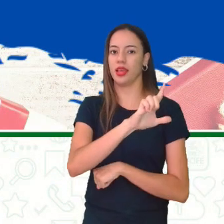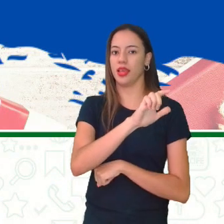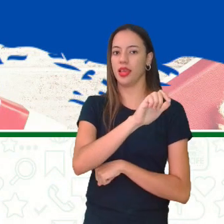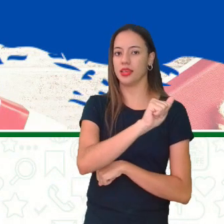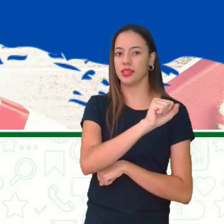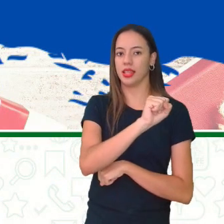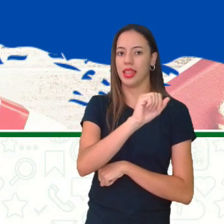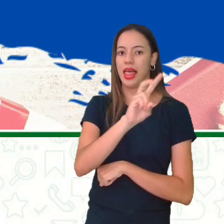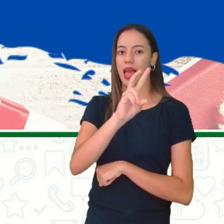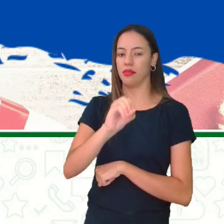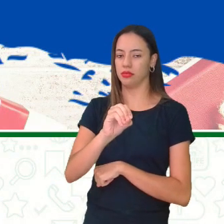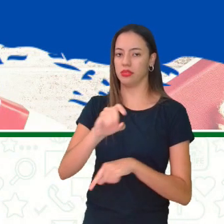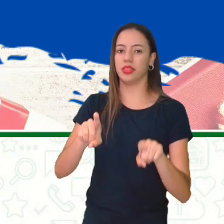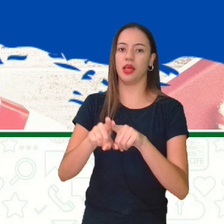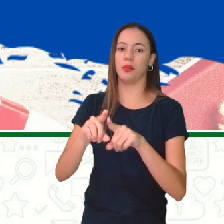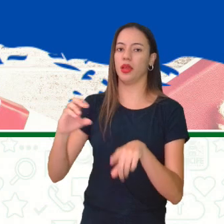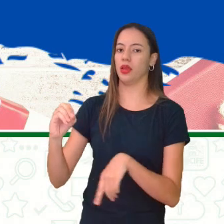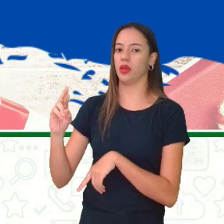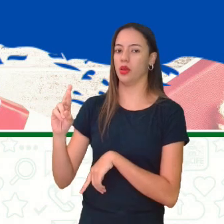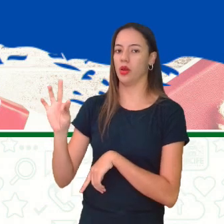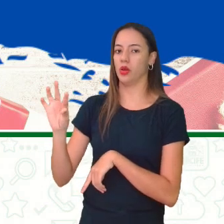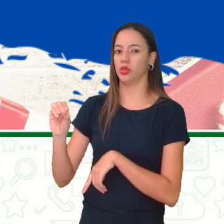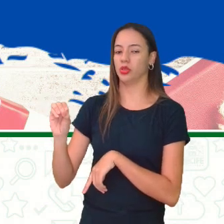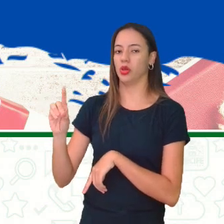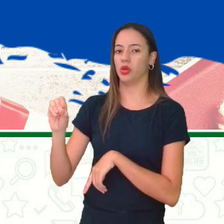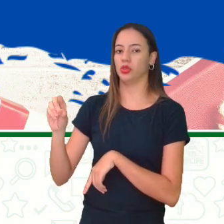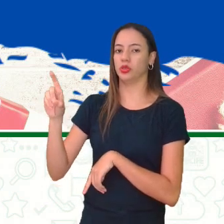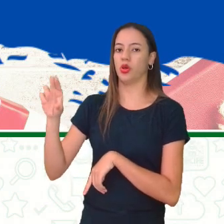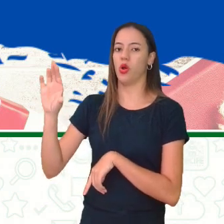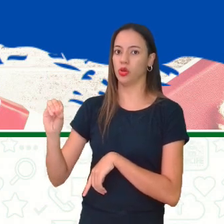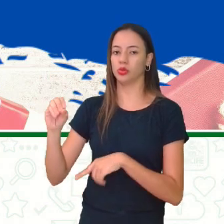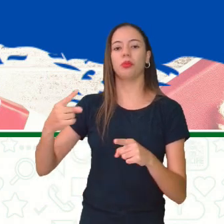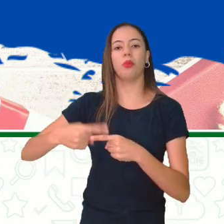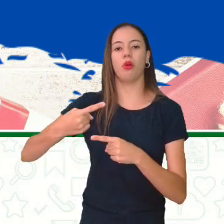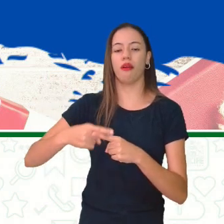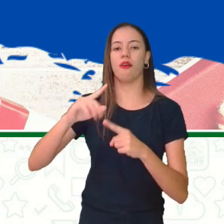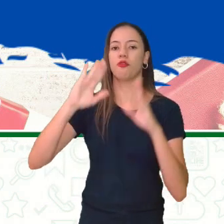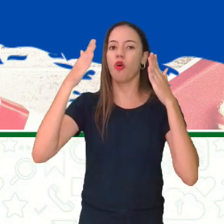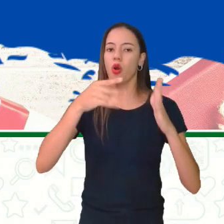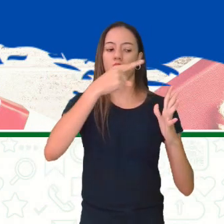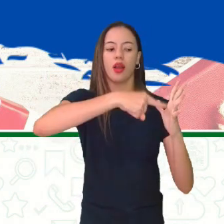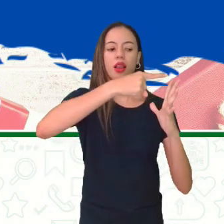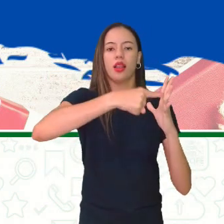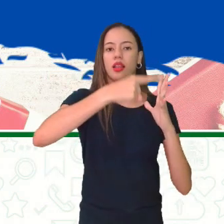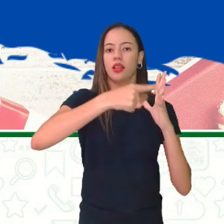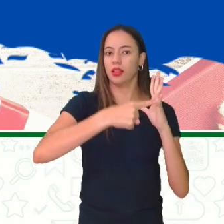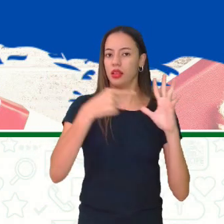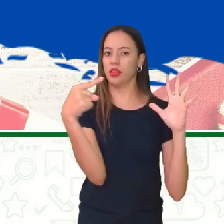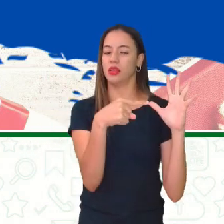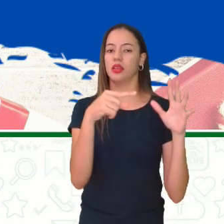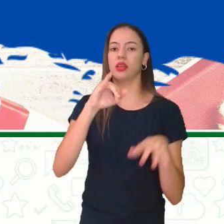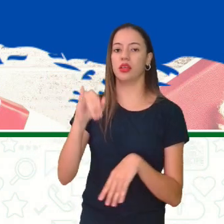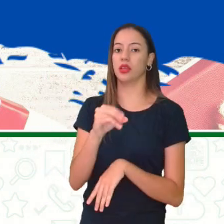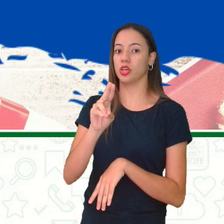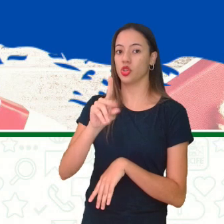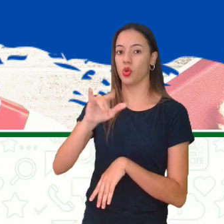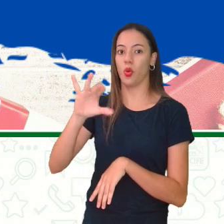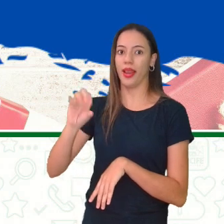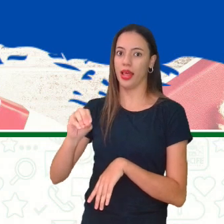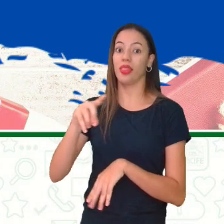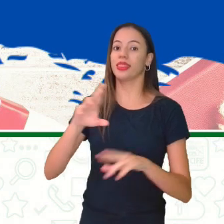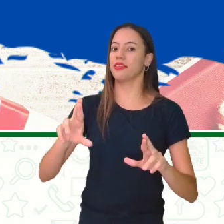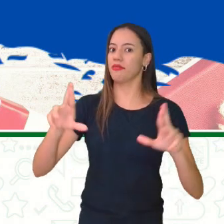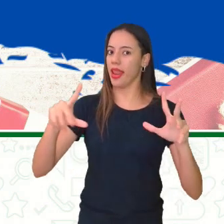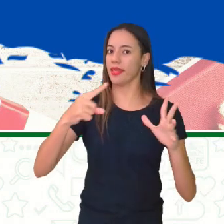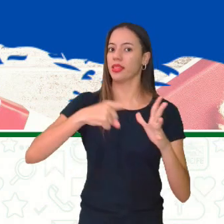os calendários, né, são baseados, né, no calendário juliano, diferente do nosso calendário, que é